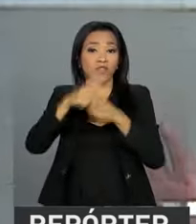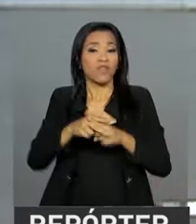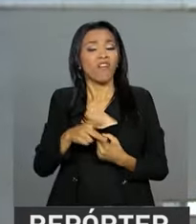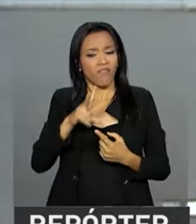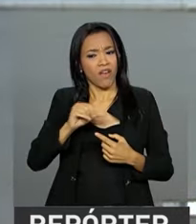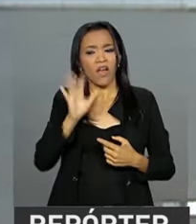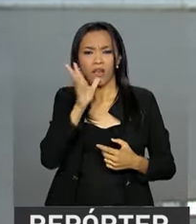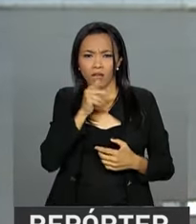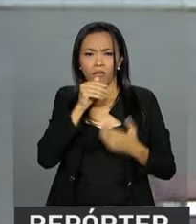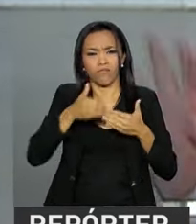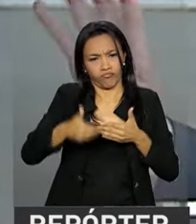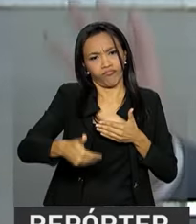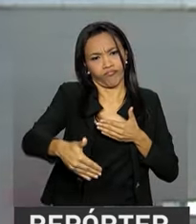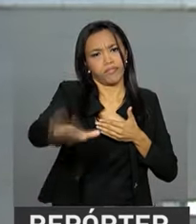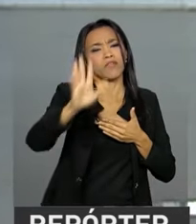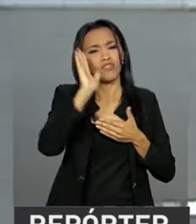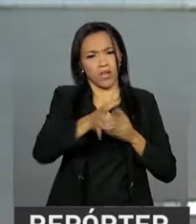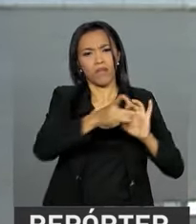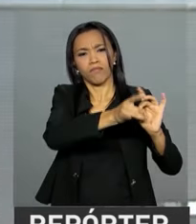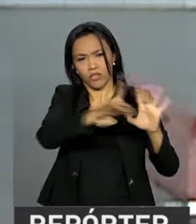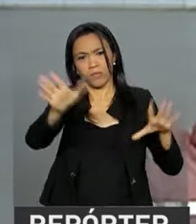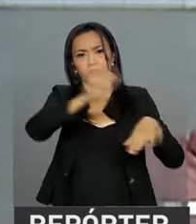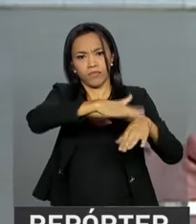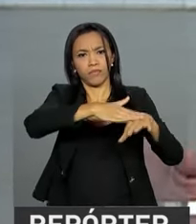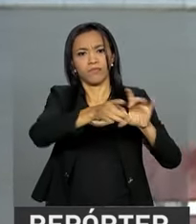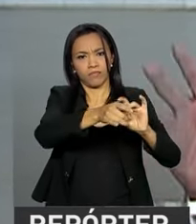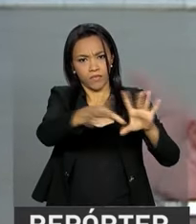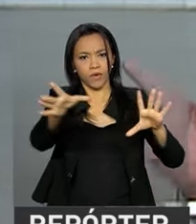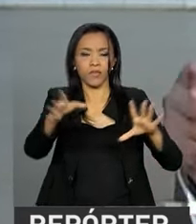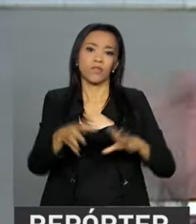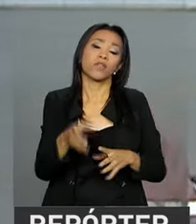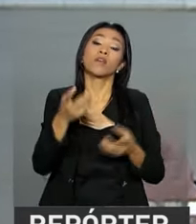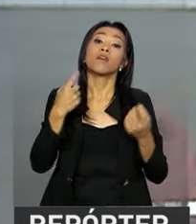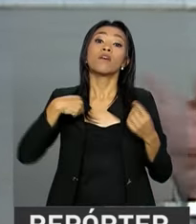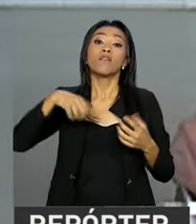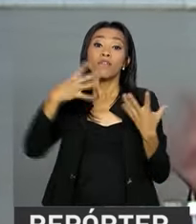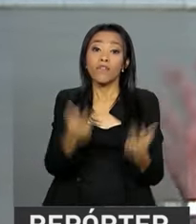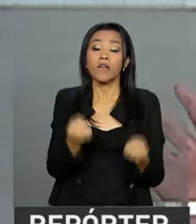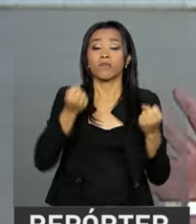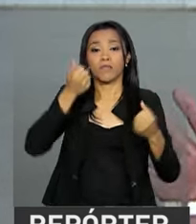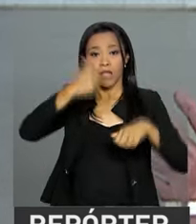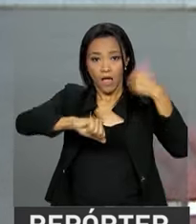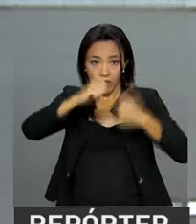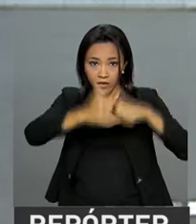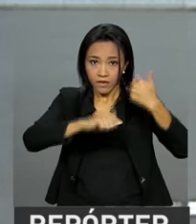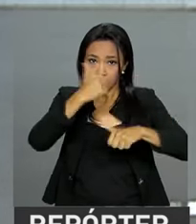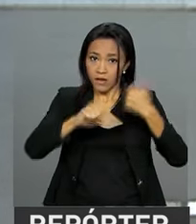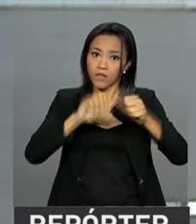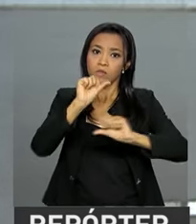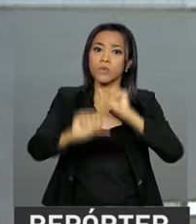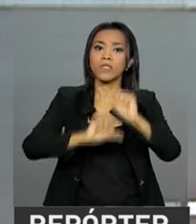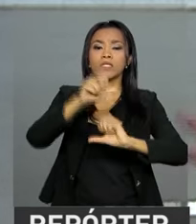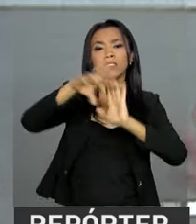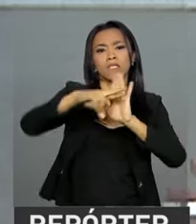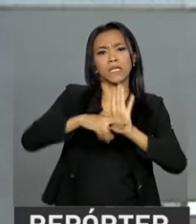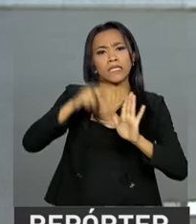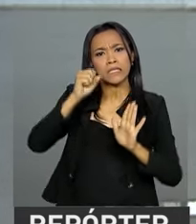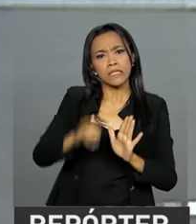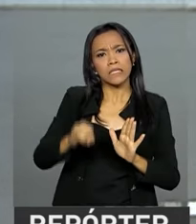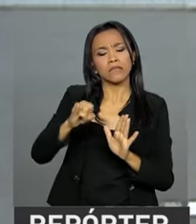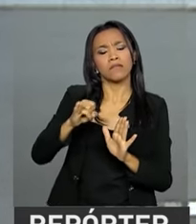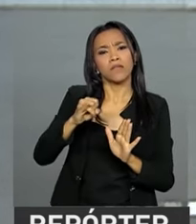dias ainda mas já está autorizado a fazer isso nós vamos depois analisada pois as mudanças para ver se tem alguma repercussão